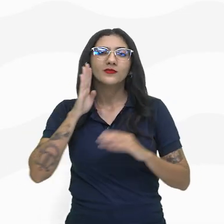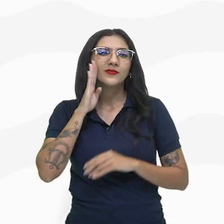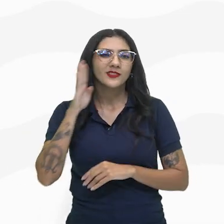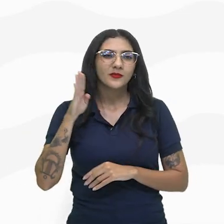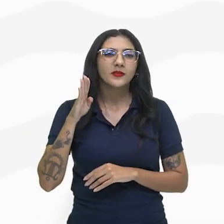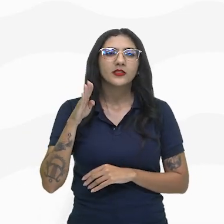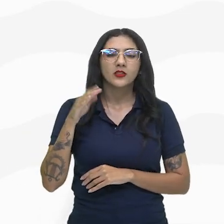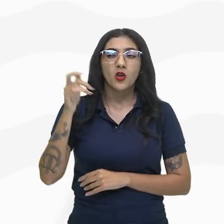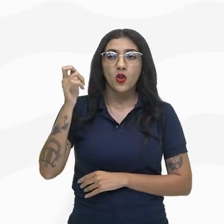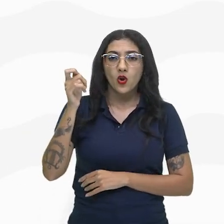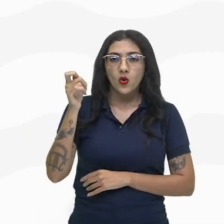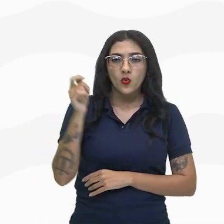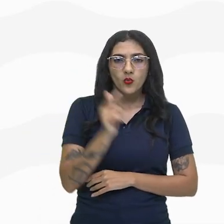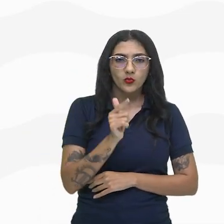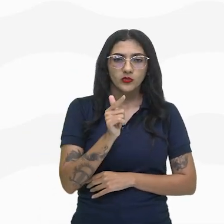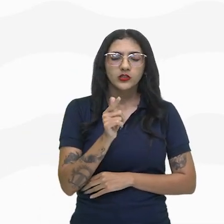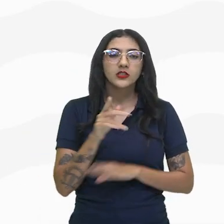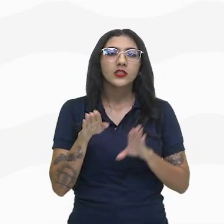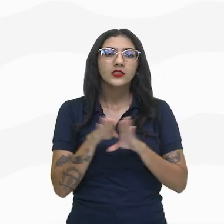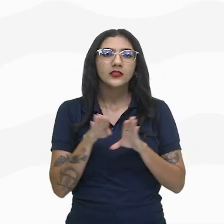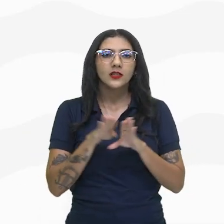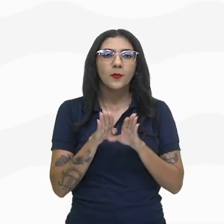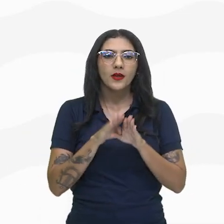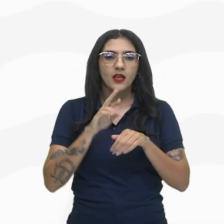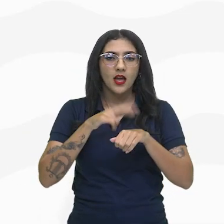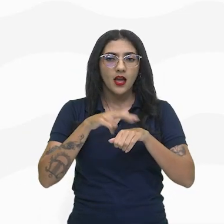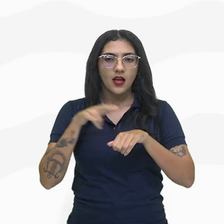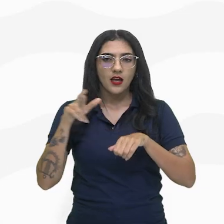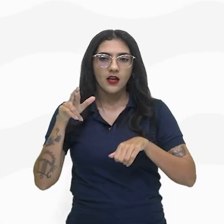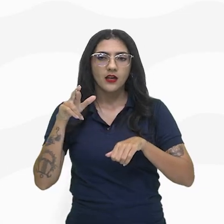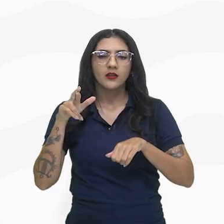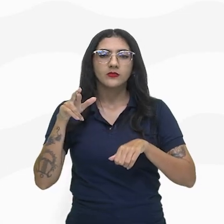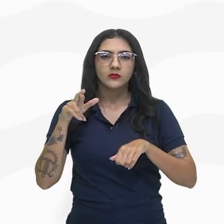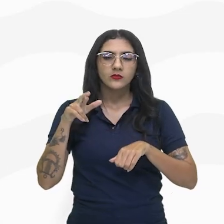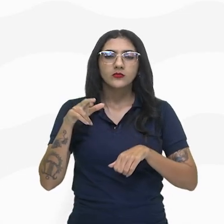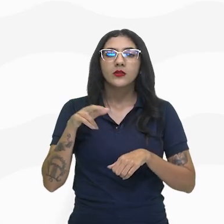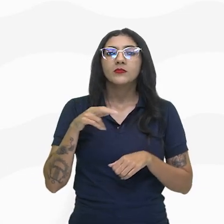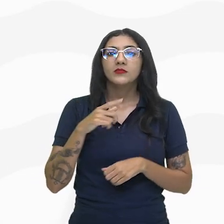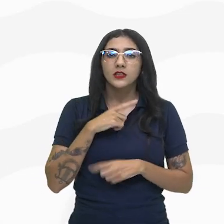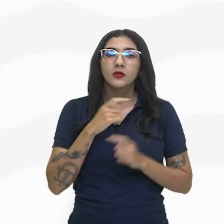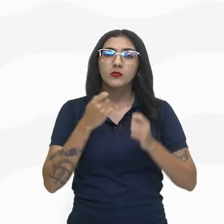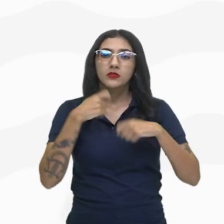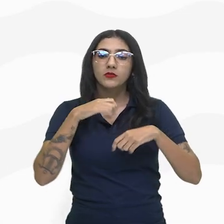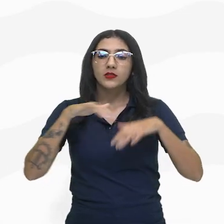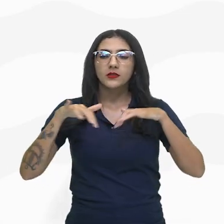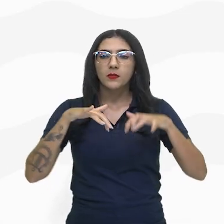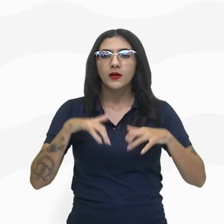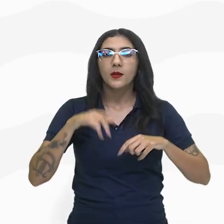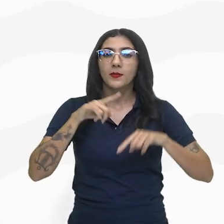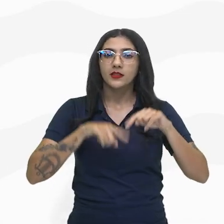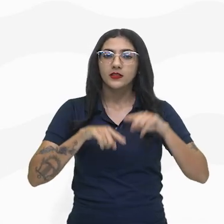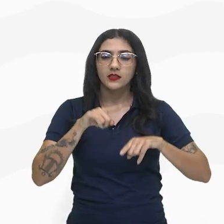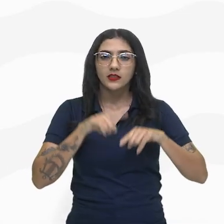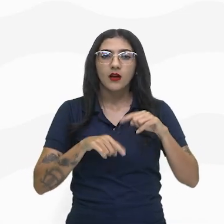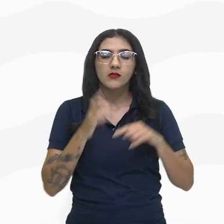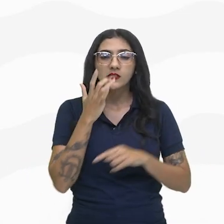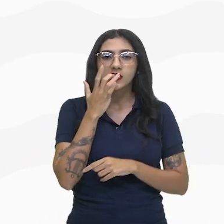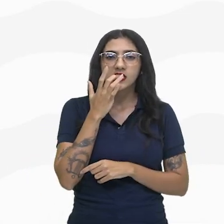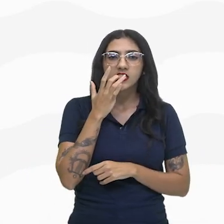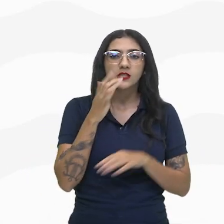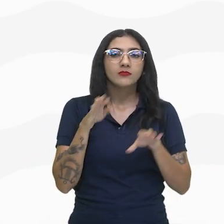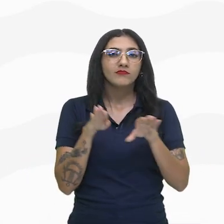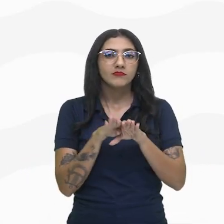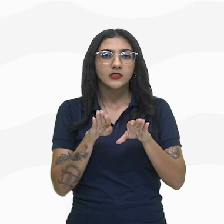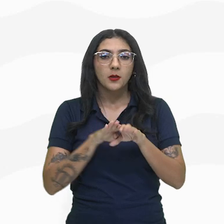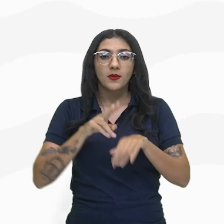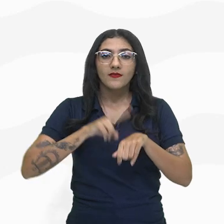e raio-x, são aplicados para separar plástico de diferentes tipos. E vidro também é utilizado